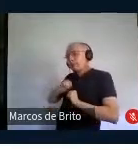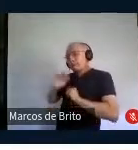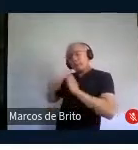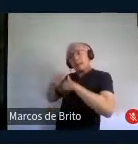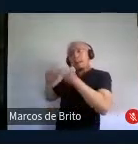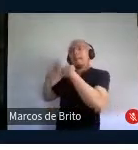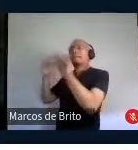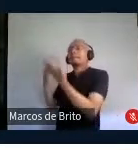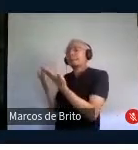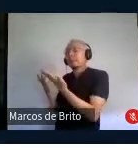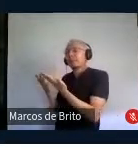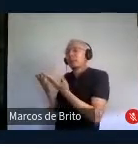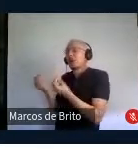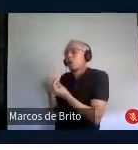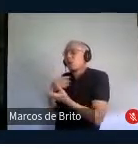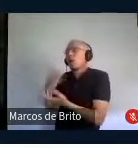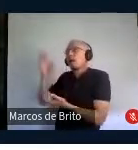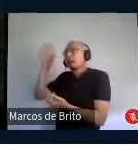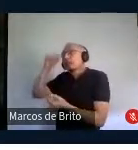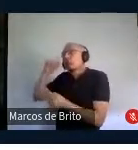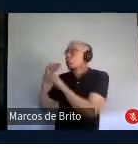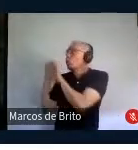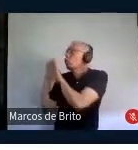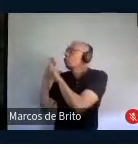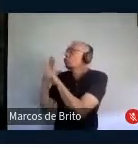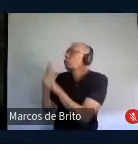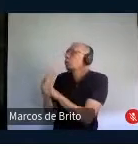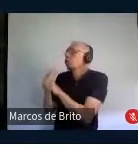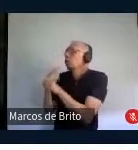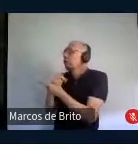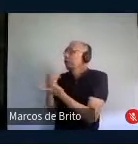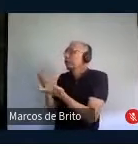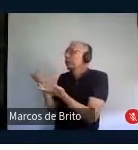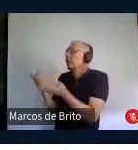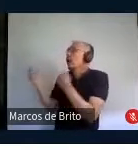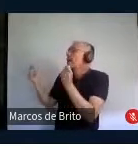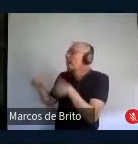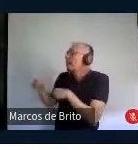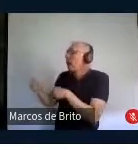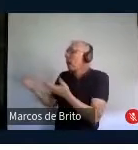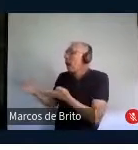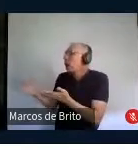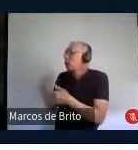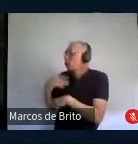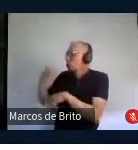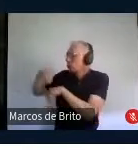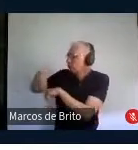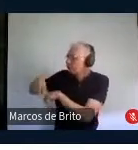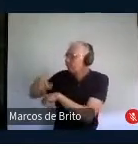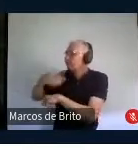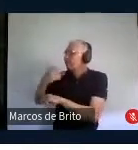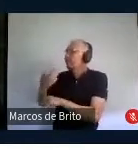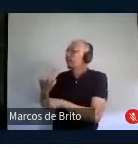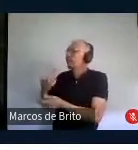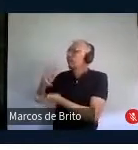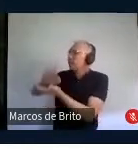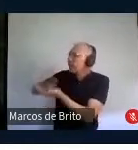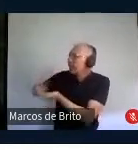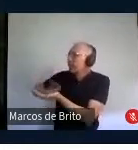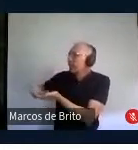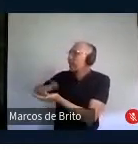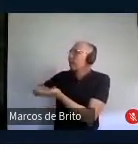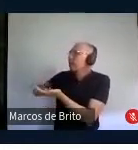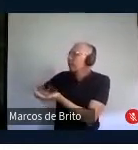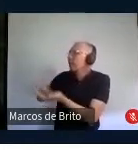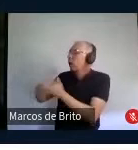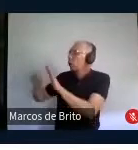ter adquirido, aprendido antes e a competência que ele tem para executar um bom texto na hora